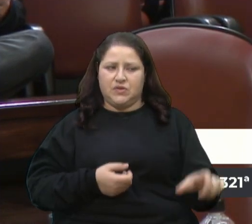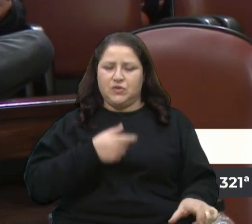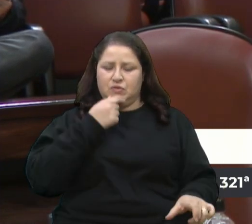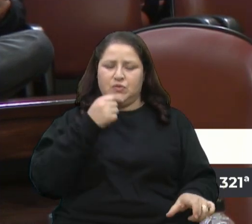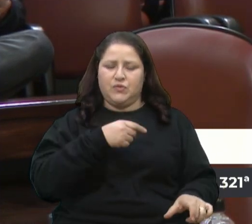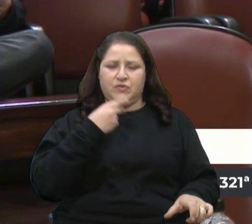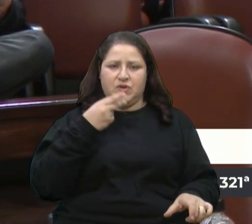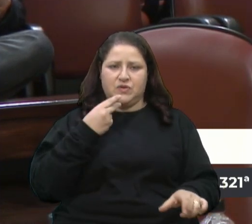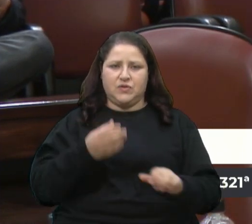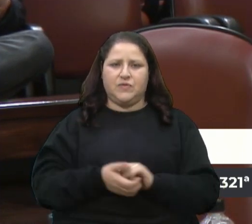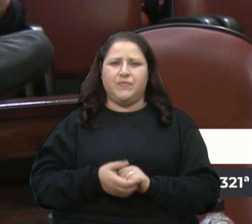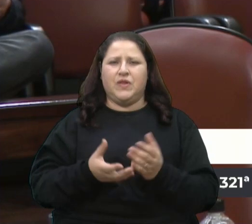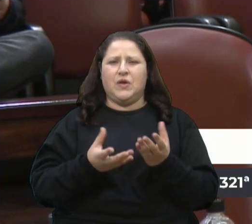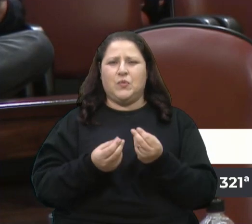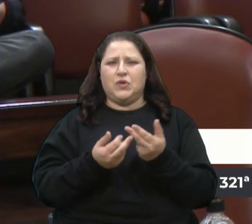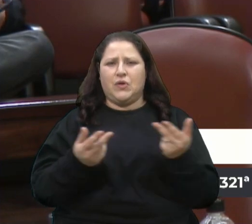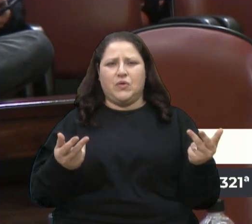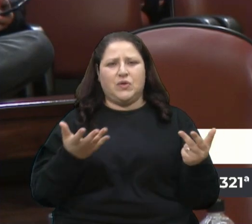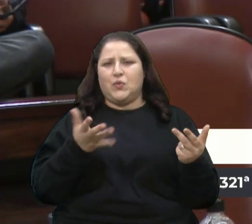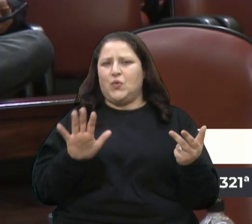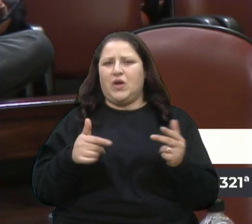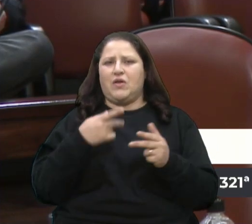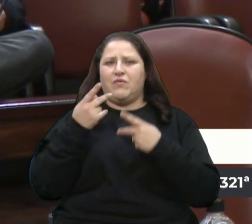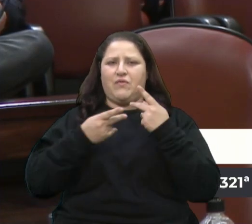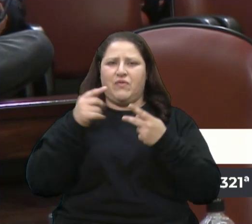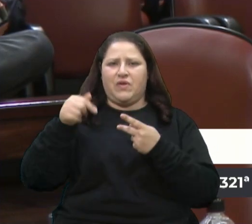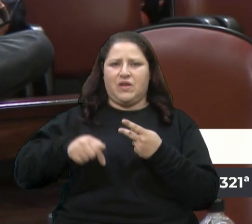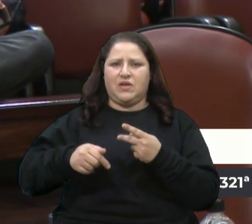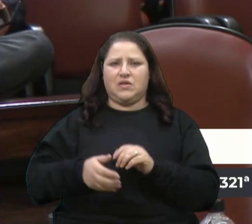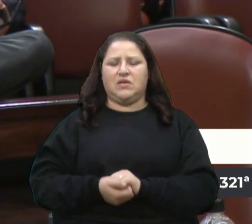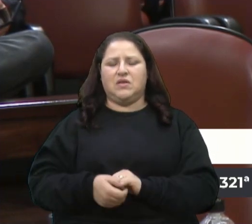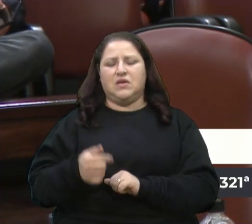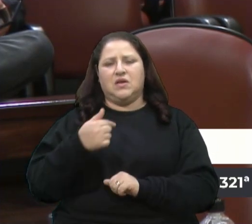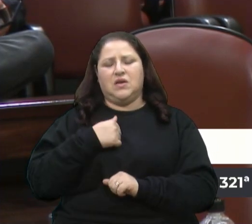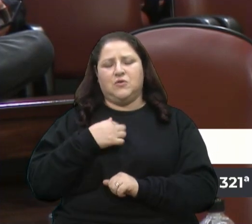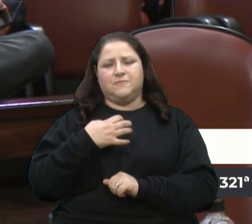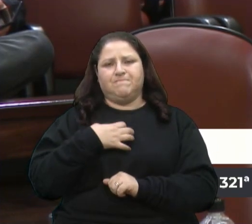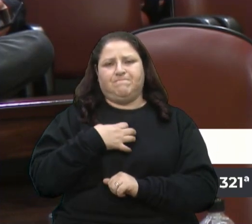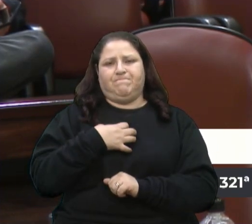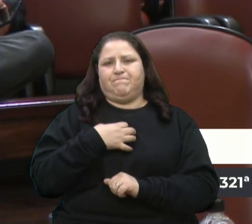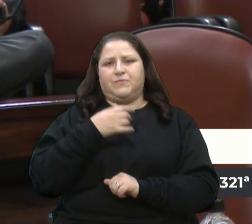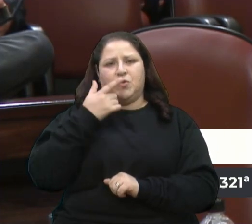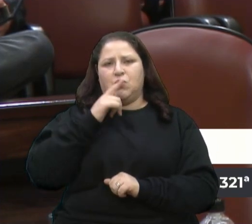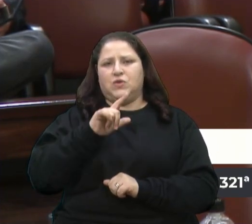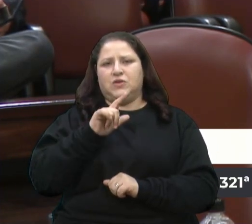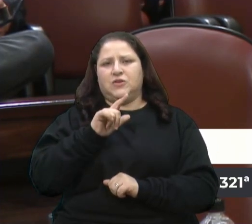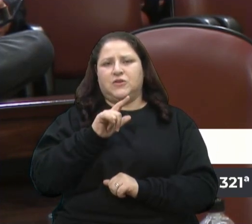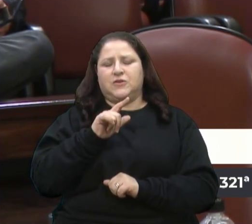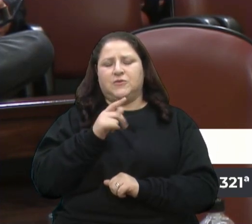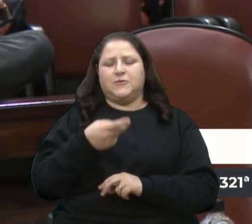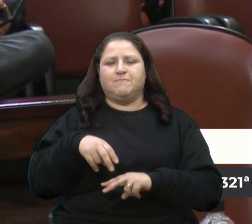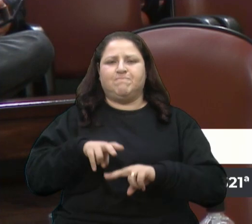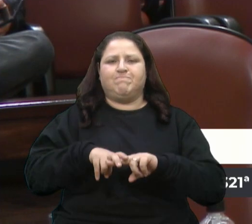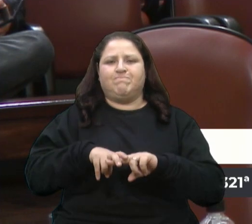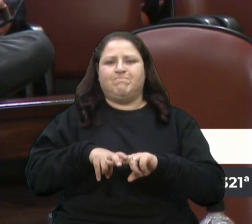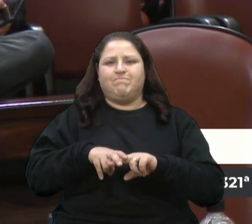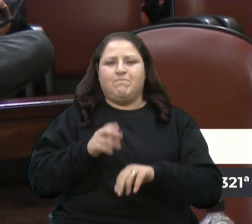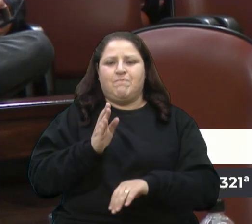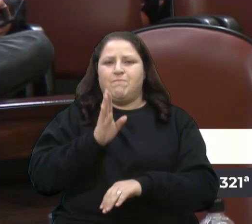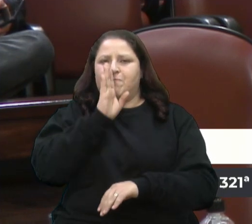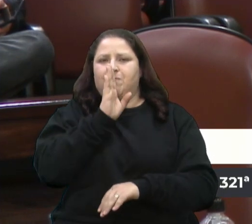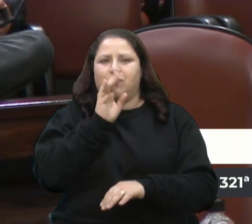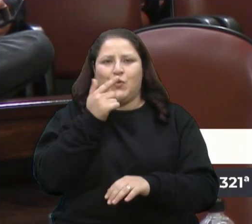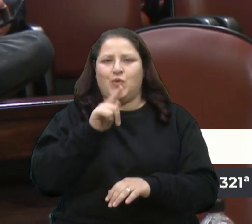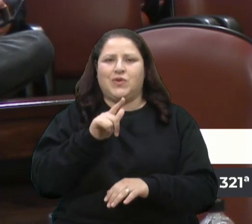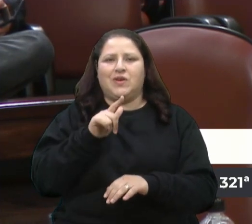foram várias falas que eu nem quero trazer aqui à tona, e eu não conseguia parar quieto na cadeira, presidente, eu pedi a palavra, porque